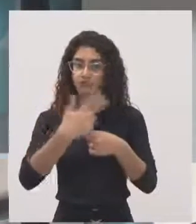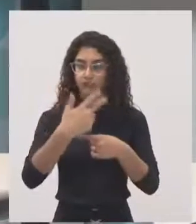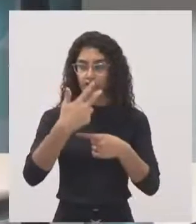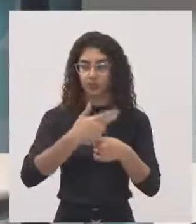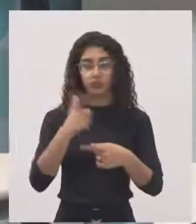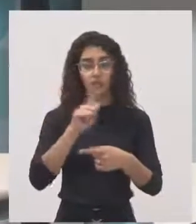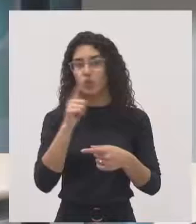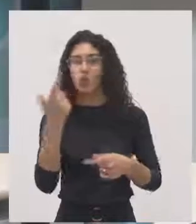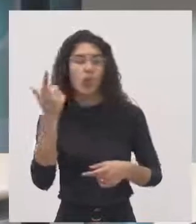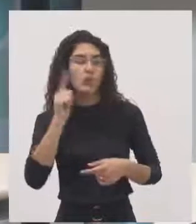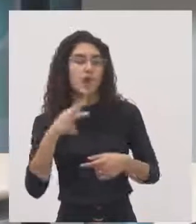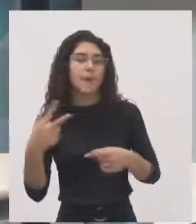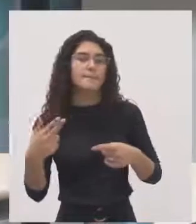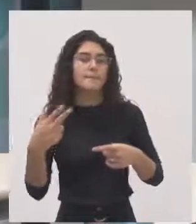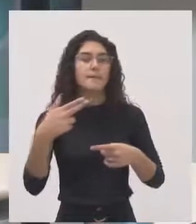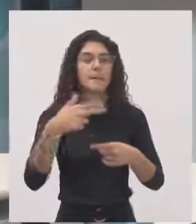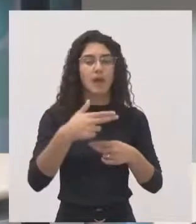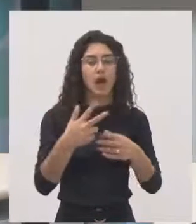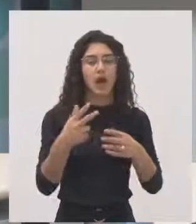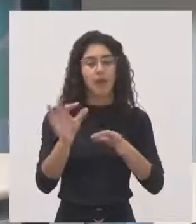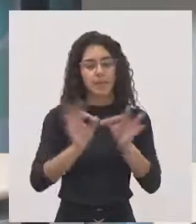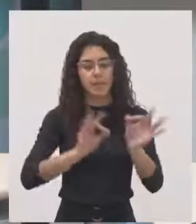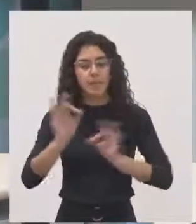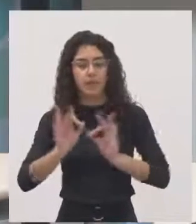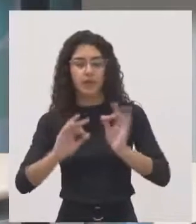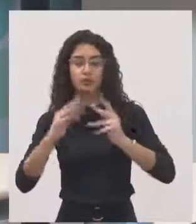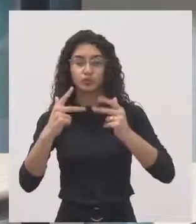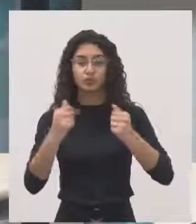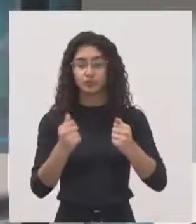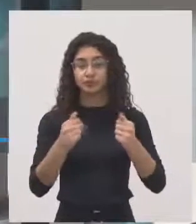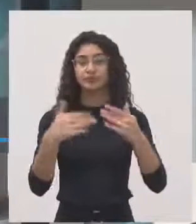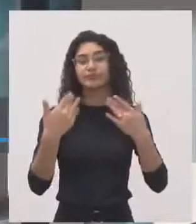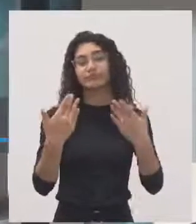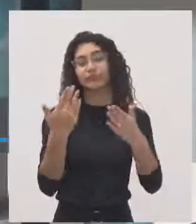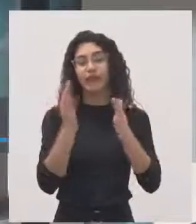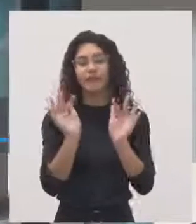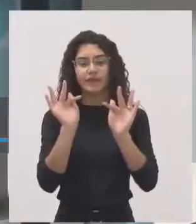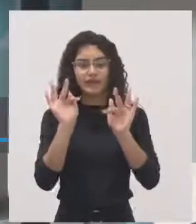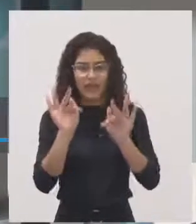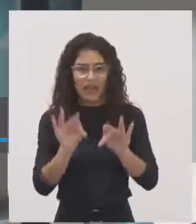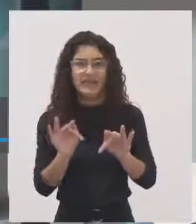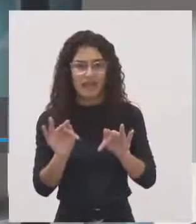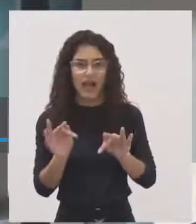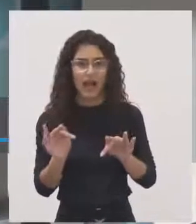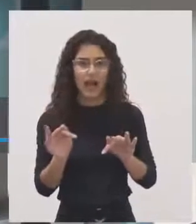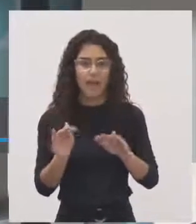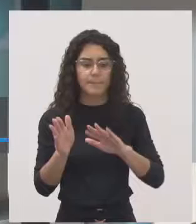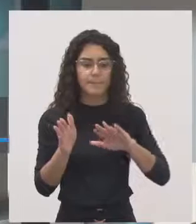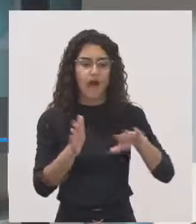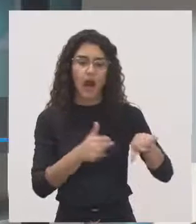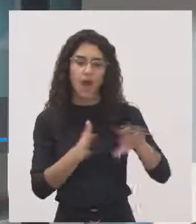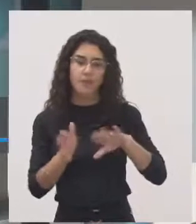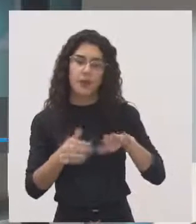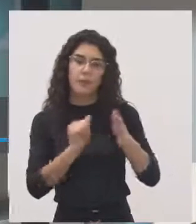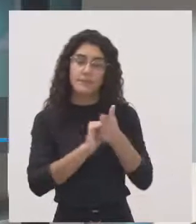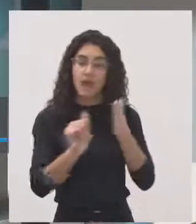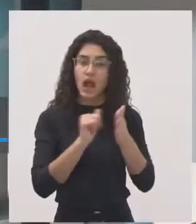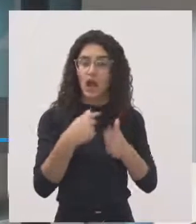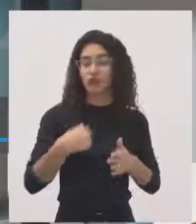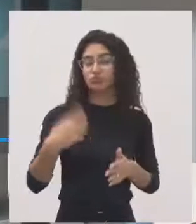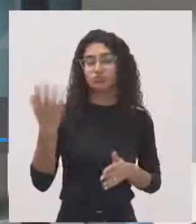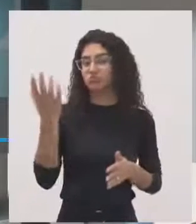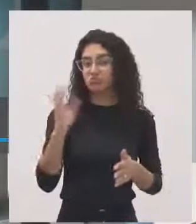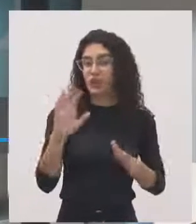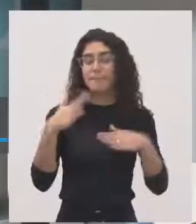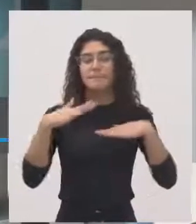consegue recortar, a gente não consegue fazer essa finalização, né? Que é de tirar os pedaços que a gente não quer, mas a gente